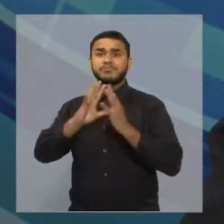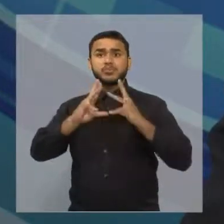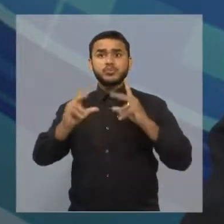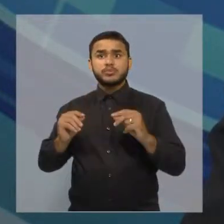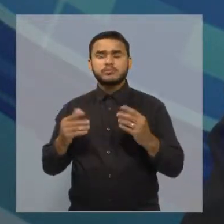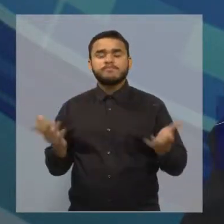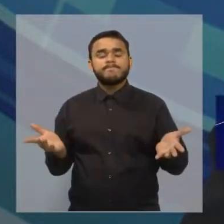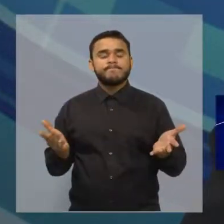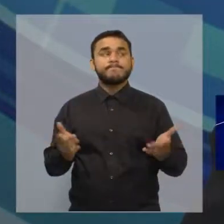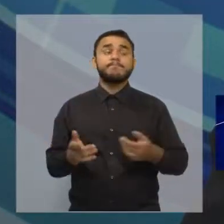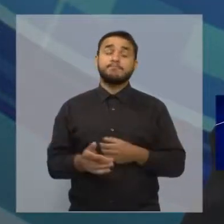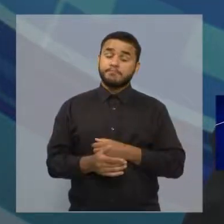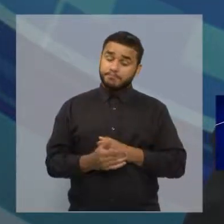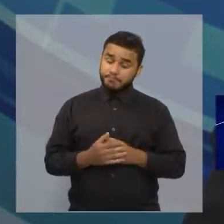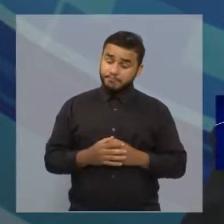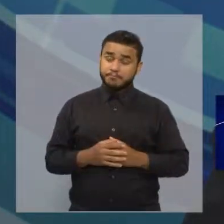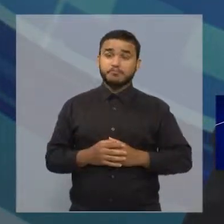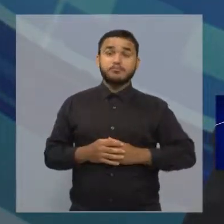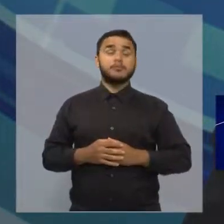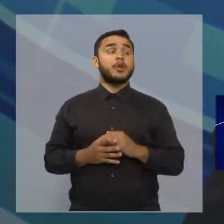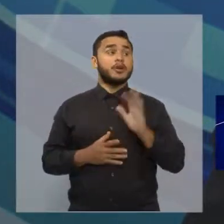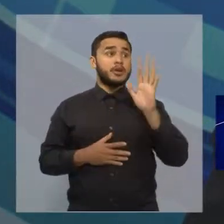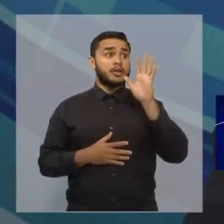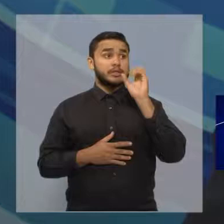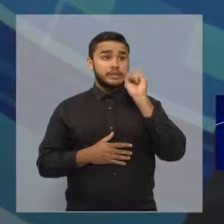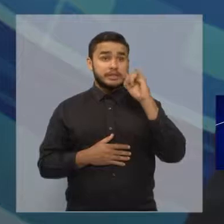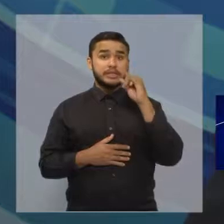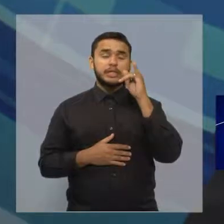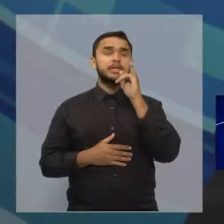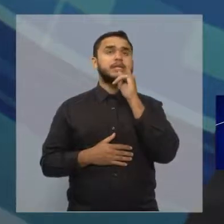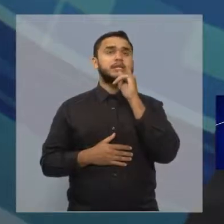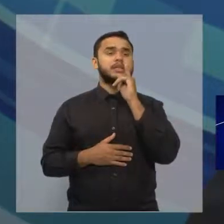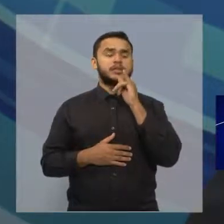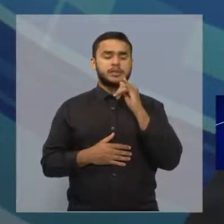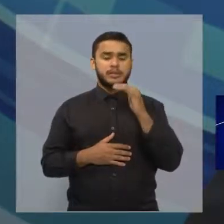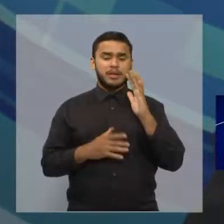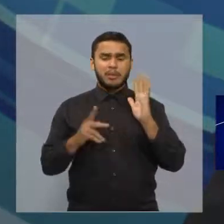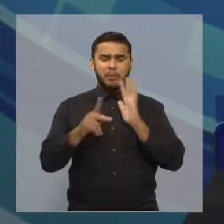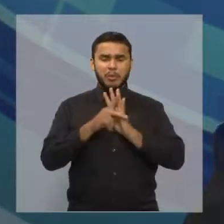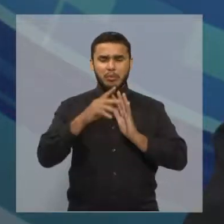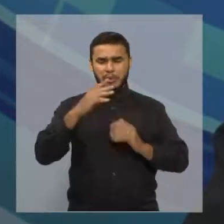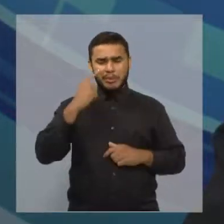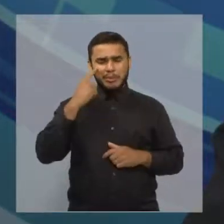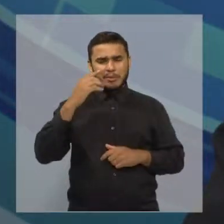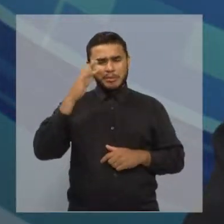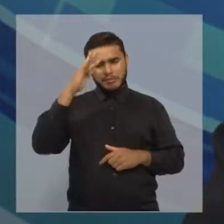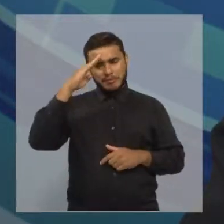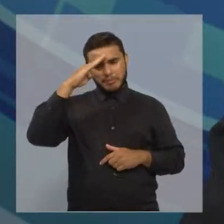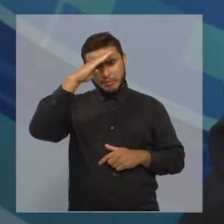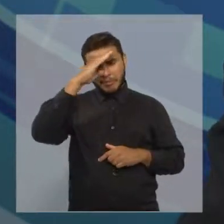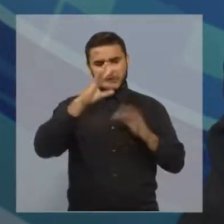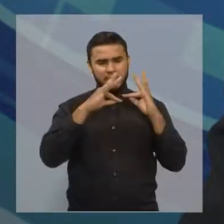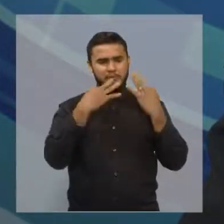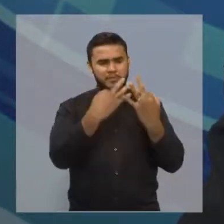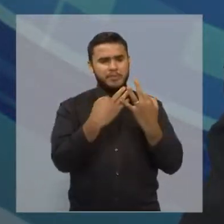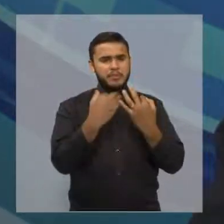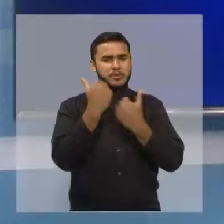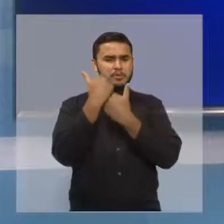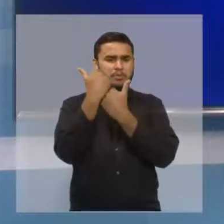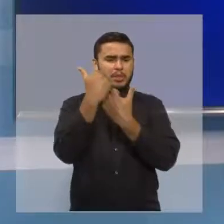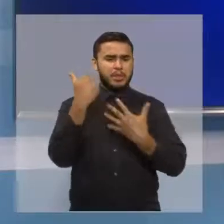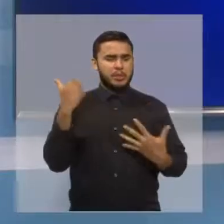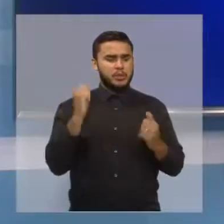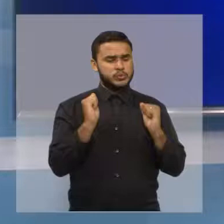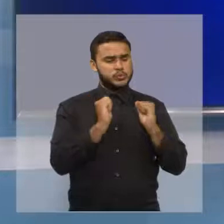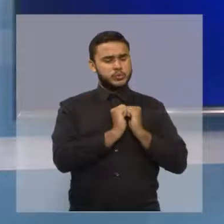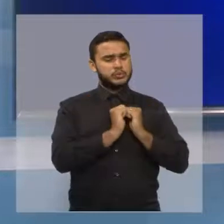essa situação de familiares, de um presidente que governa com familiares, é uma situação muito complicada. Porque um presidente que se